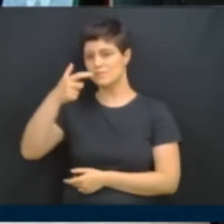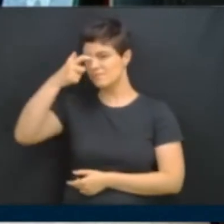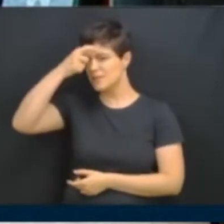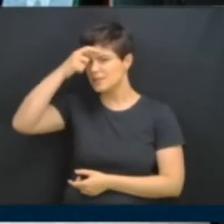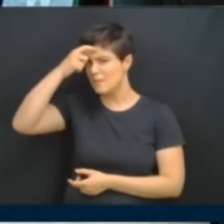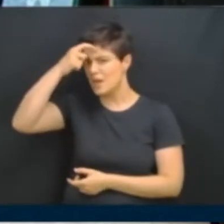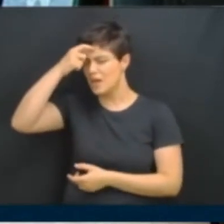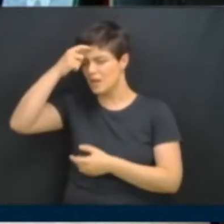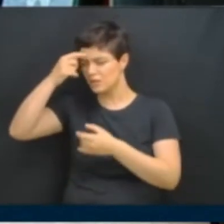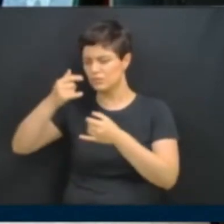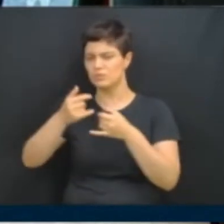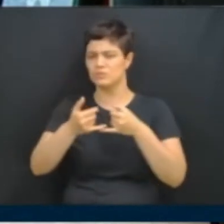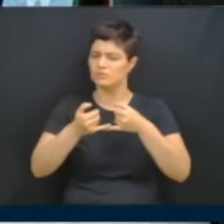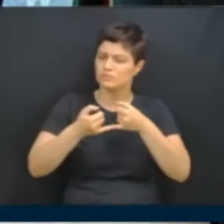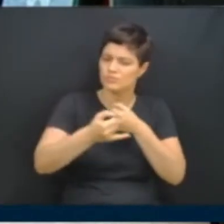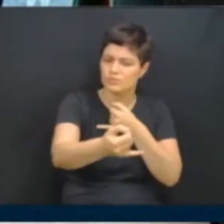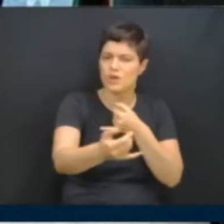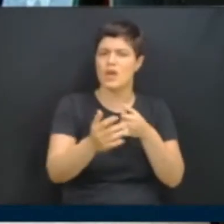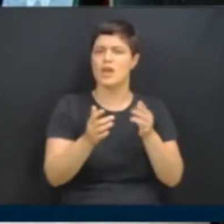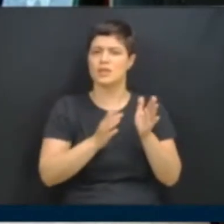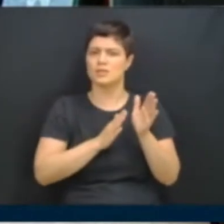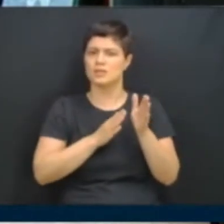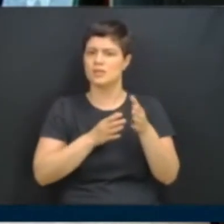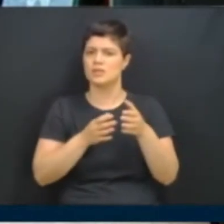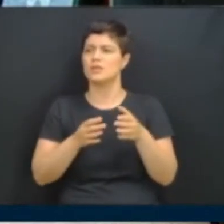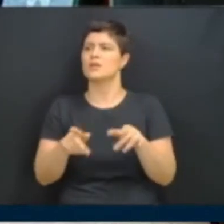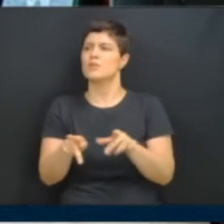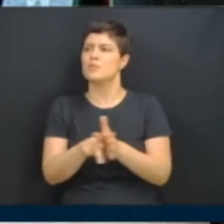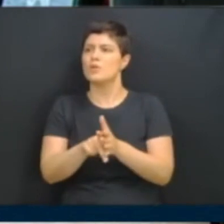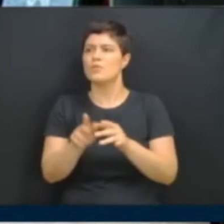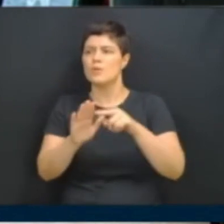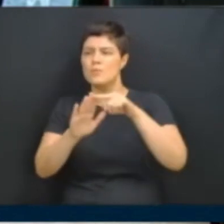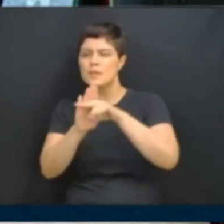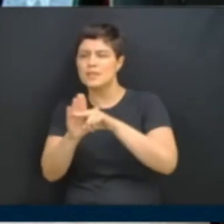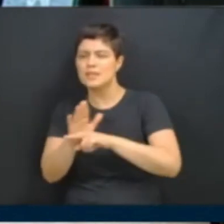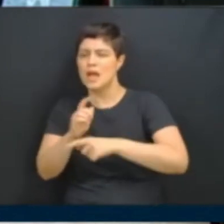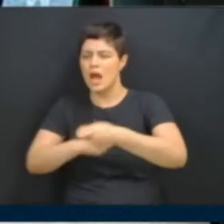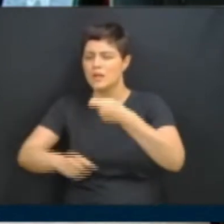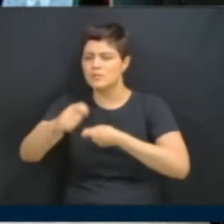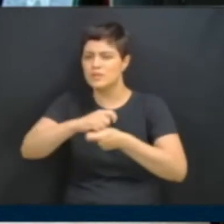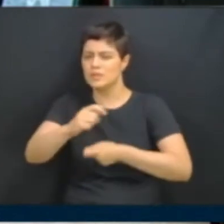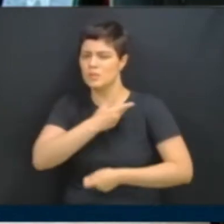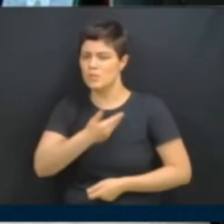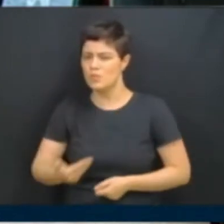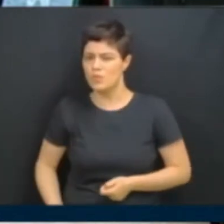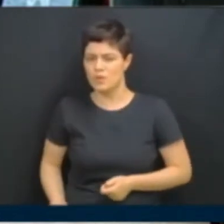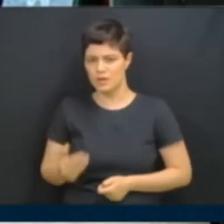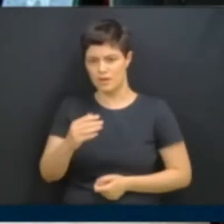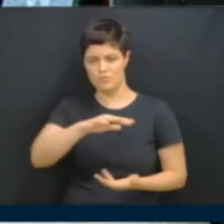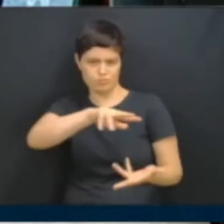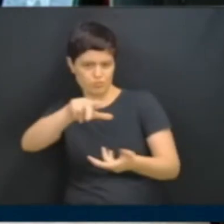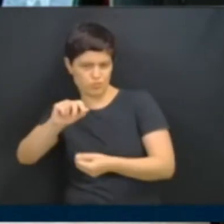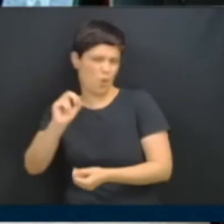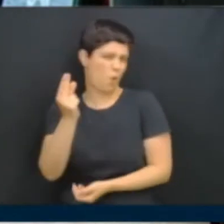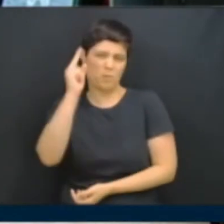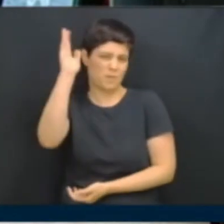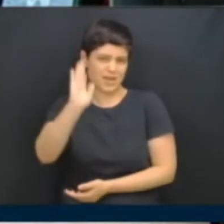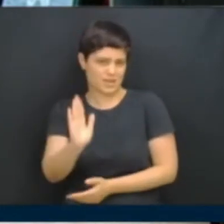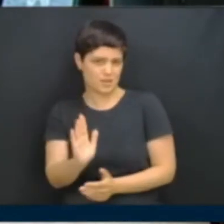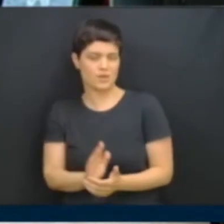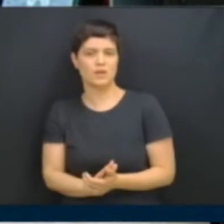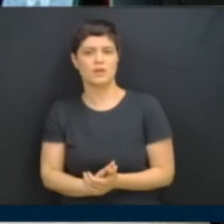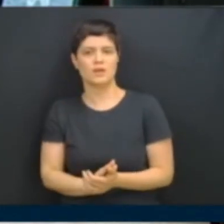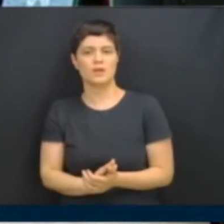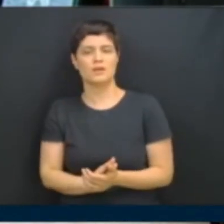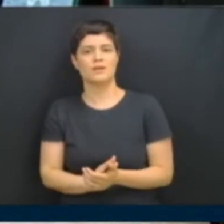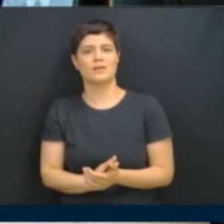que impuseram os estudos sobre administração pública no Brasil e no mundo, tratam de